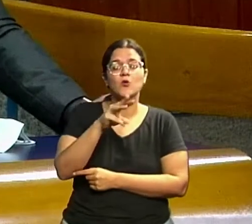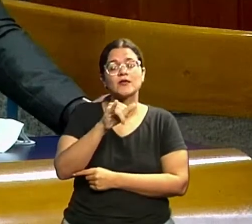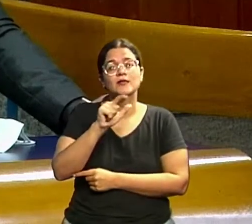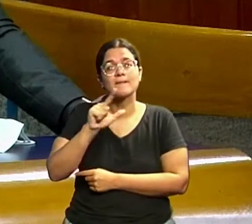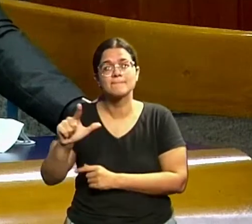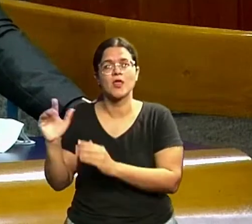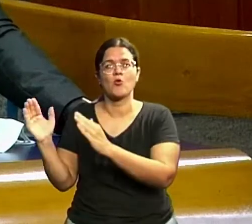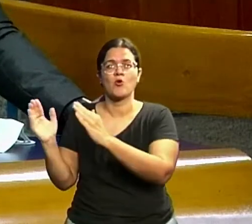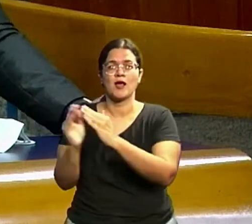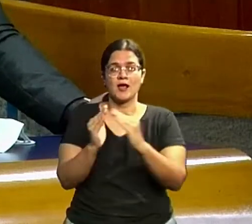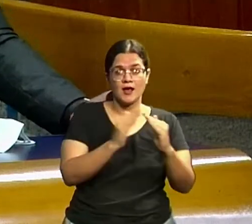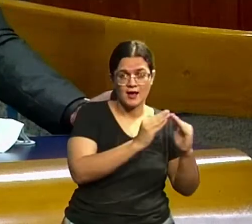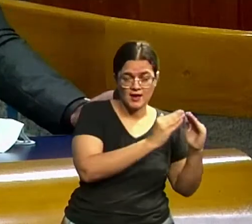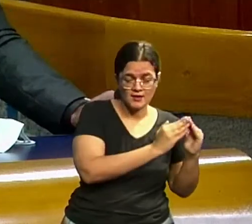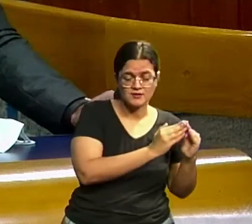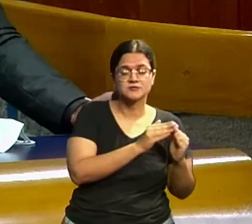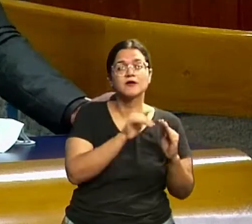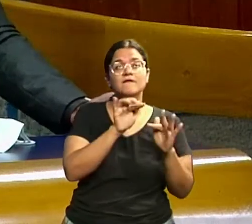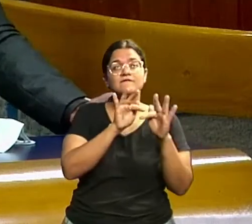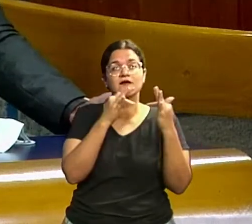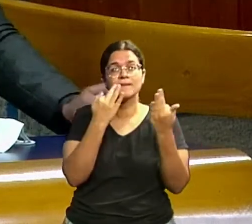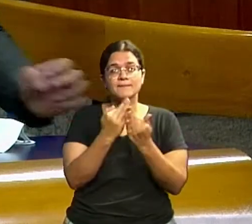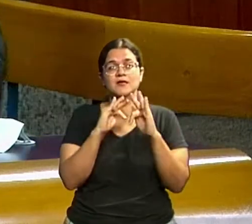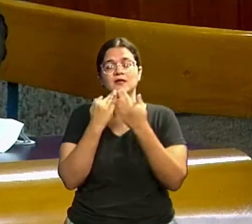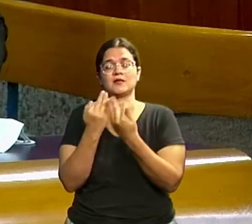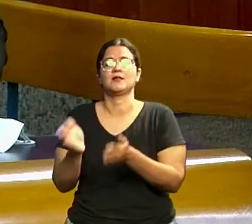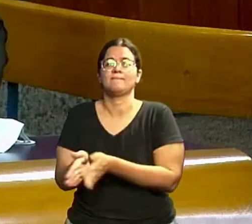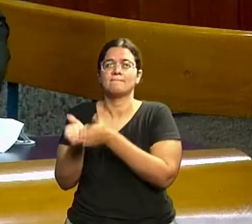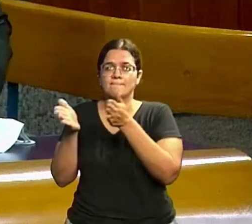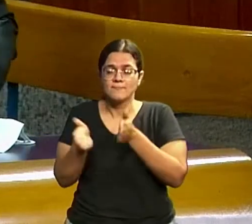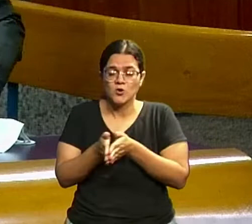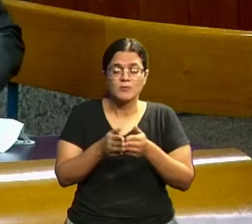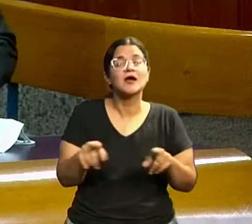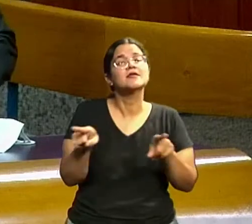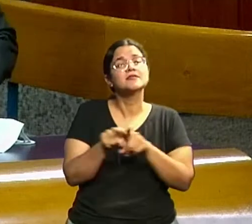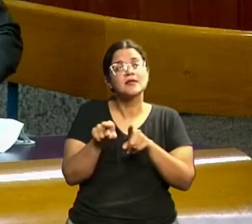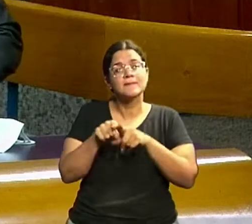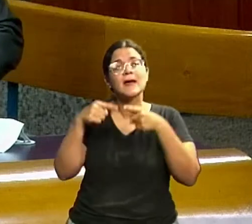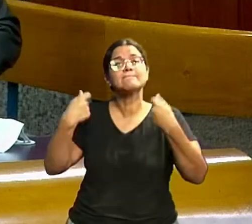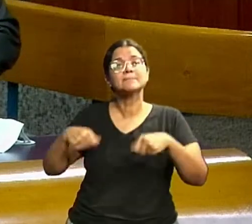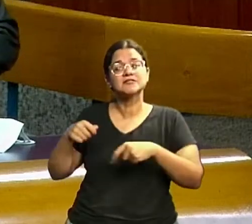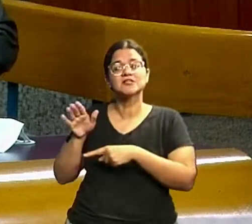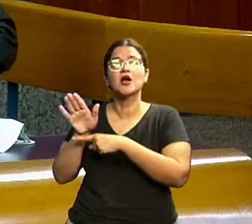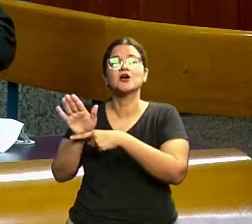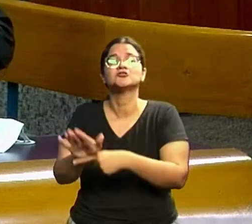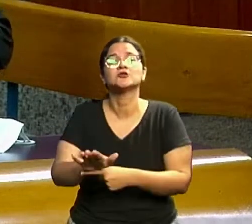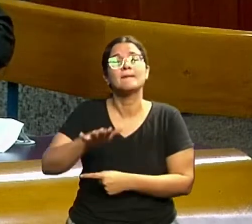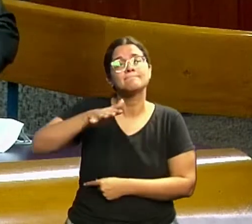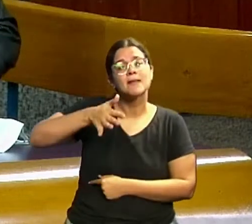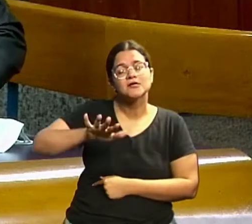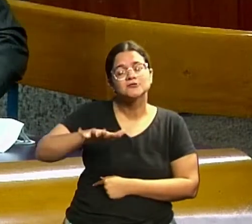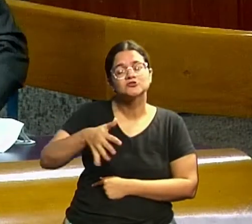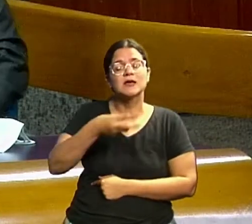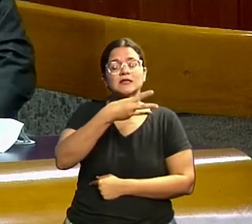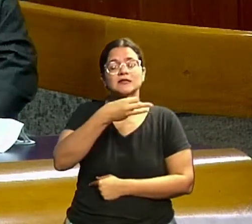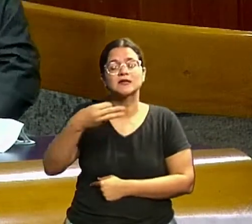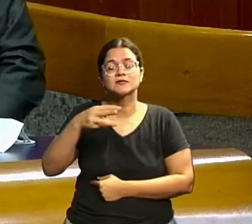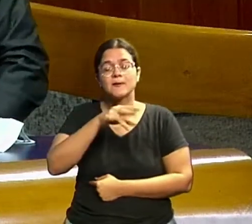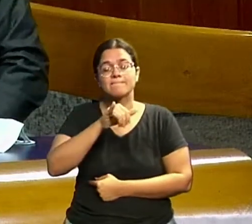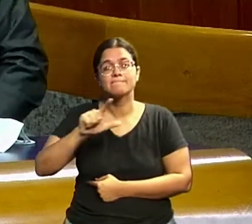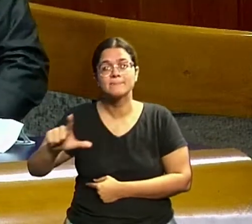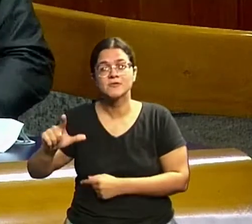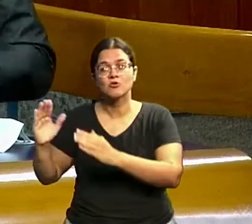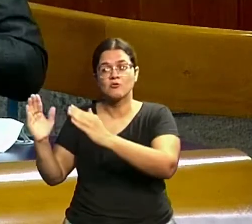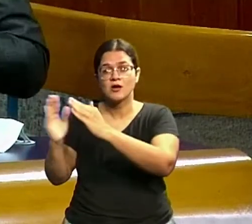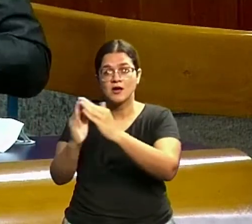mil imóveis em Goiânia de famílias carentes. E é para contemplar aproximadamente 300 mil